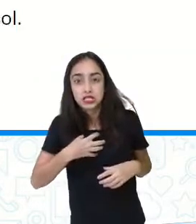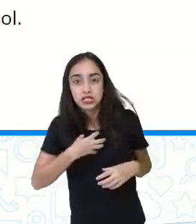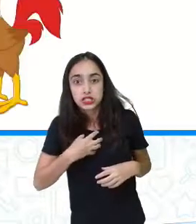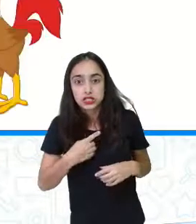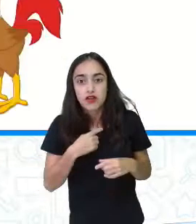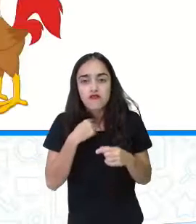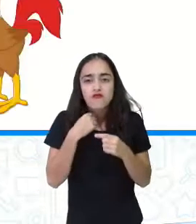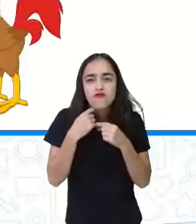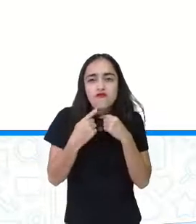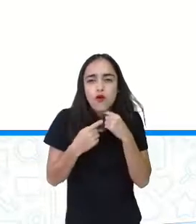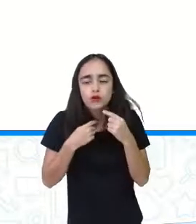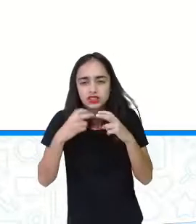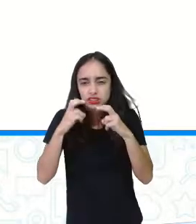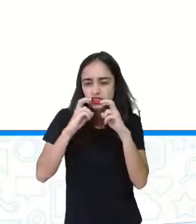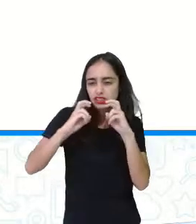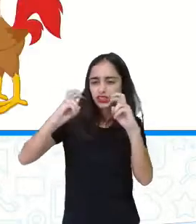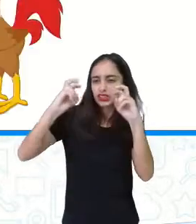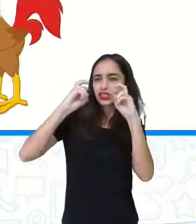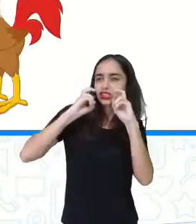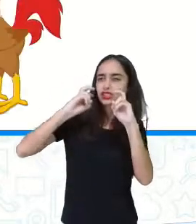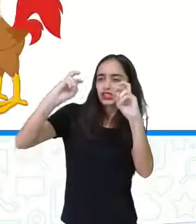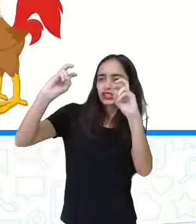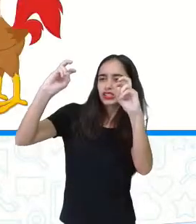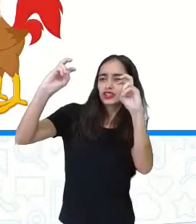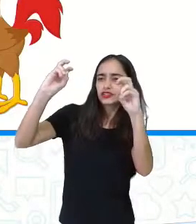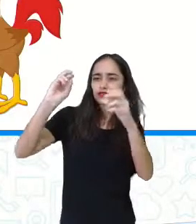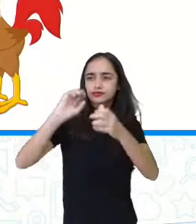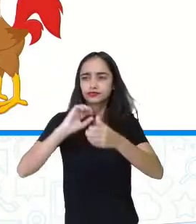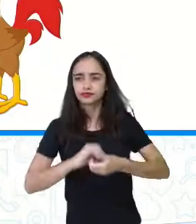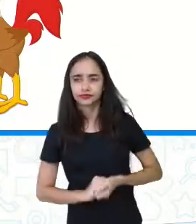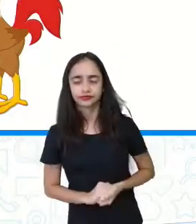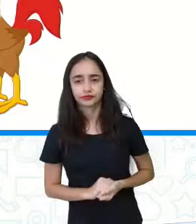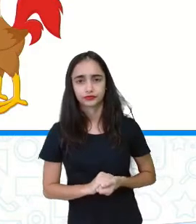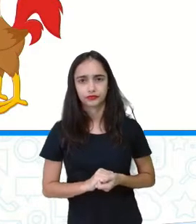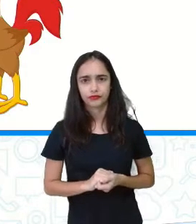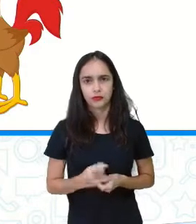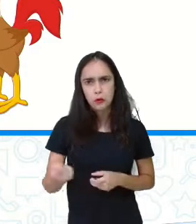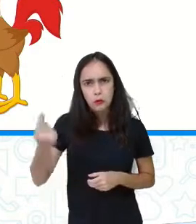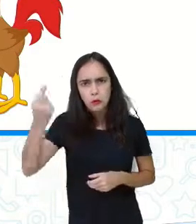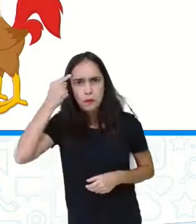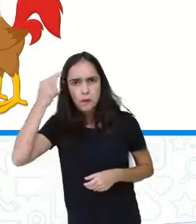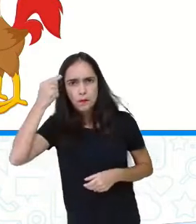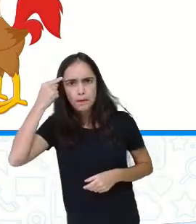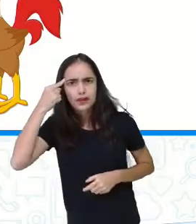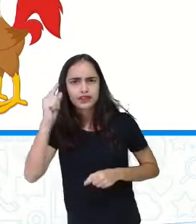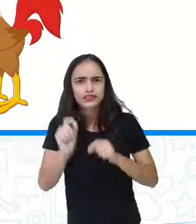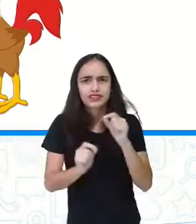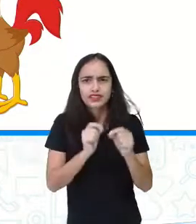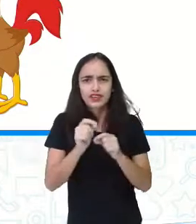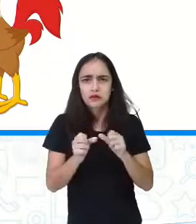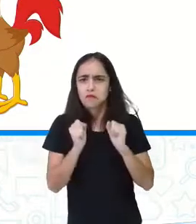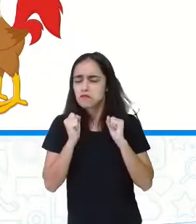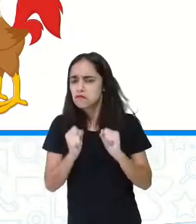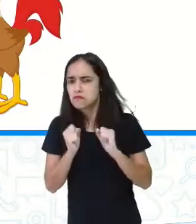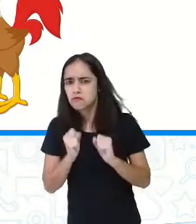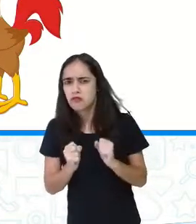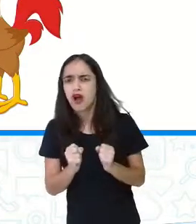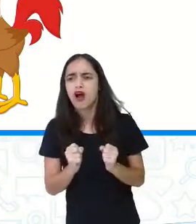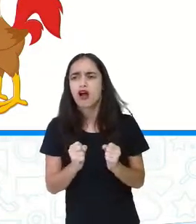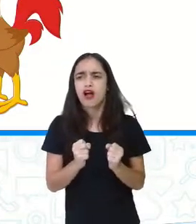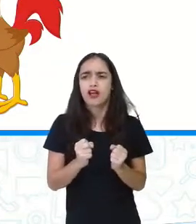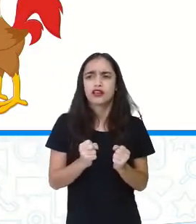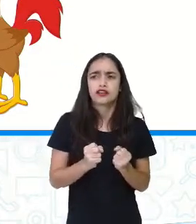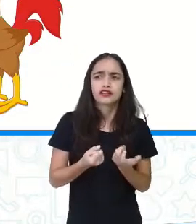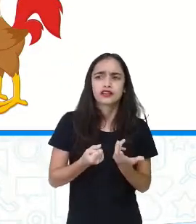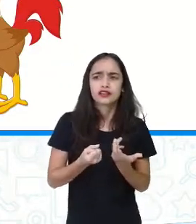Eita gente perdão vamos voltar aqui pronto ele nem pensa que seu canto incomoda o Zequinha que